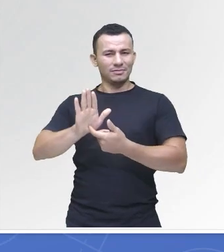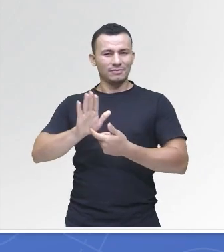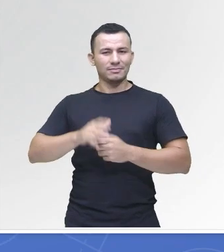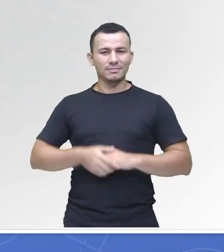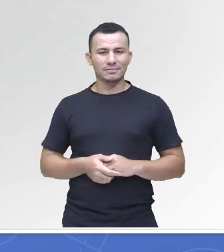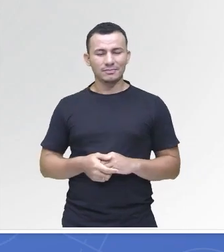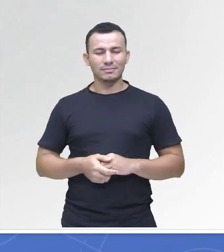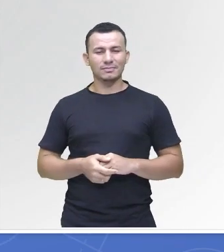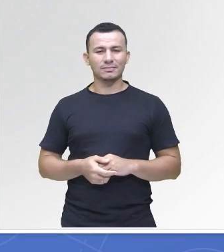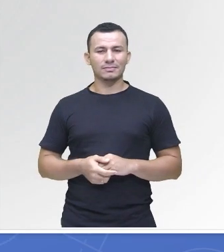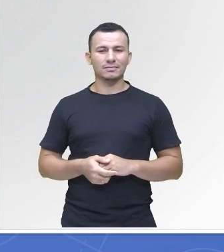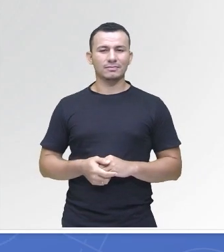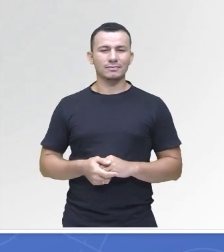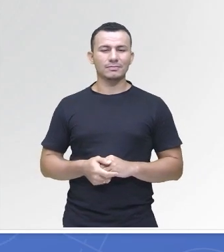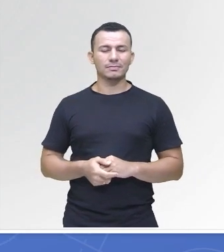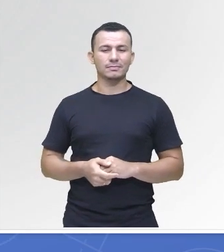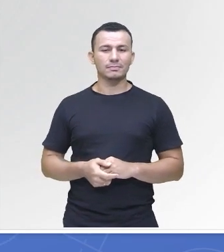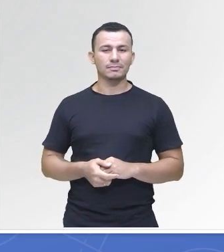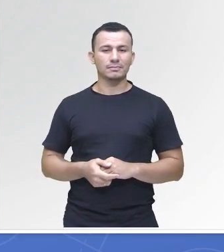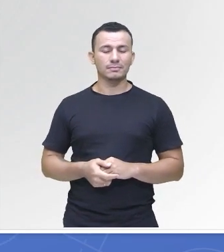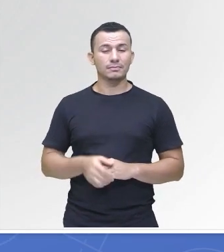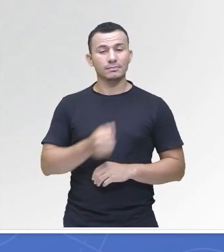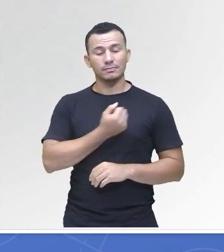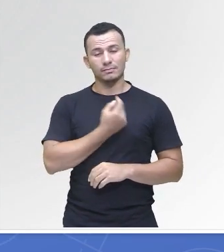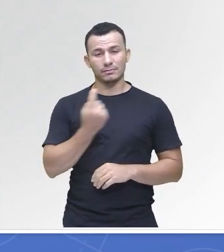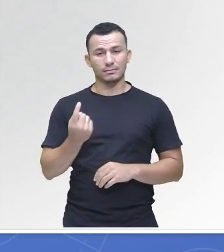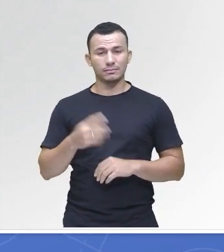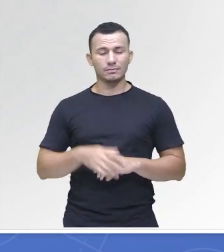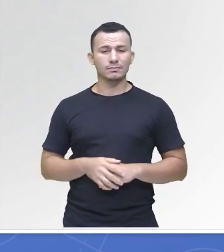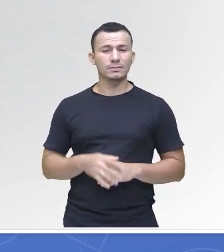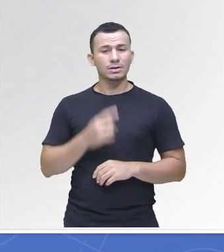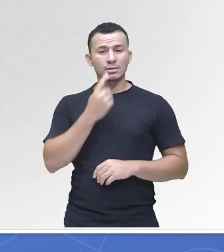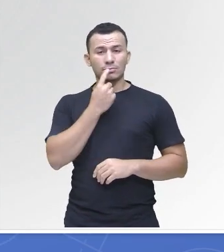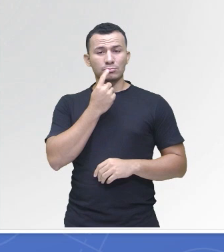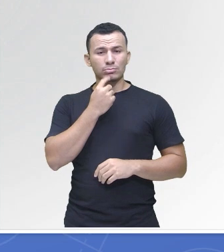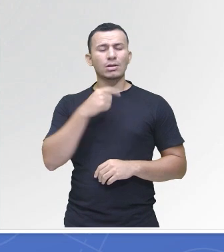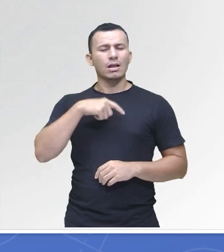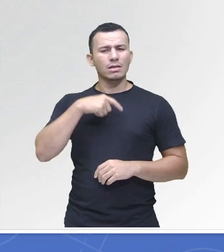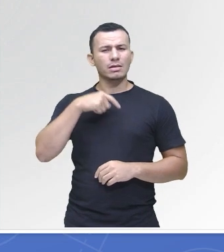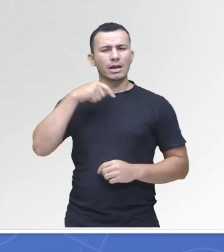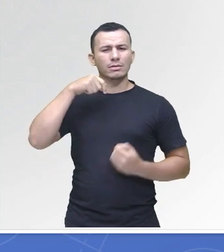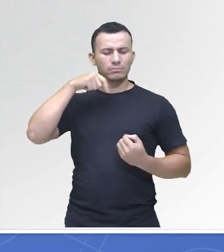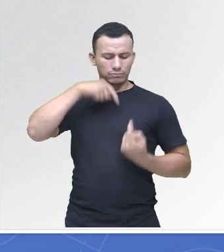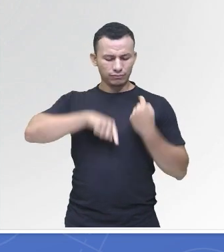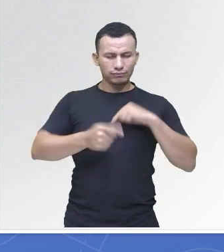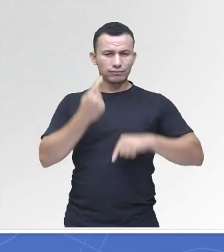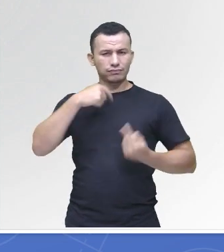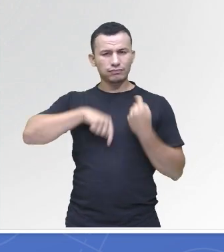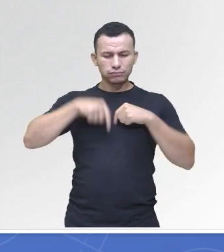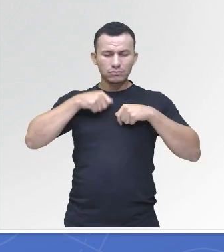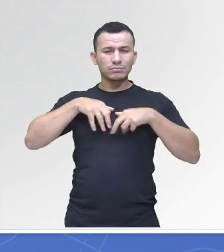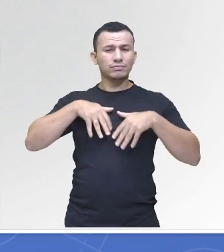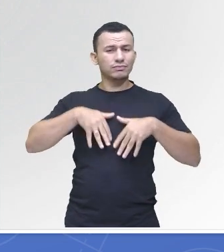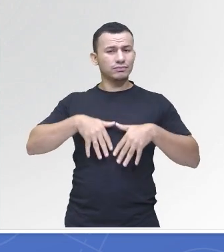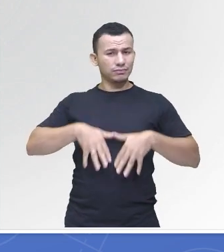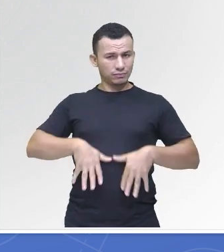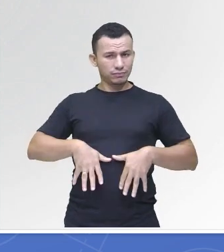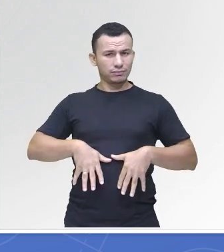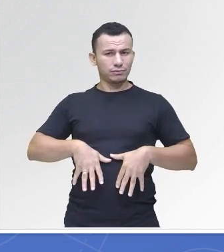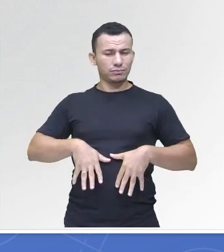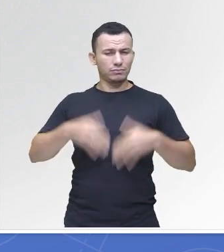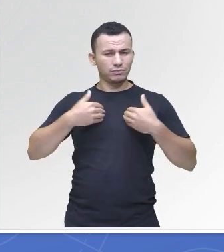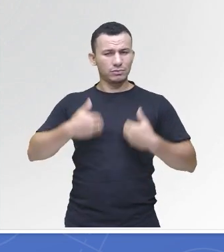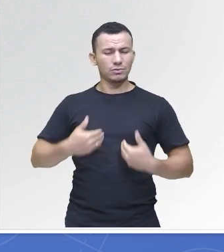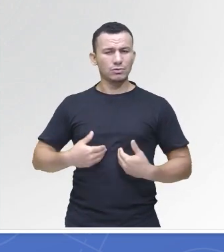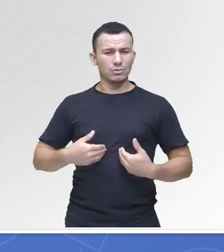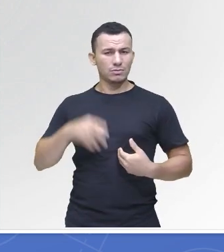nossos alunos. Questão 1. O sangue ele circula por todo o nosso corpo, como a gente observou na nossa